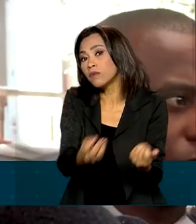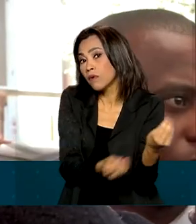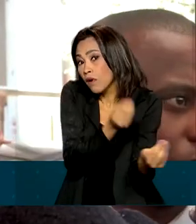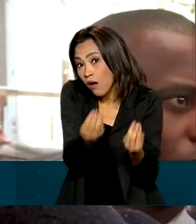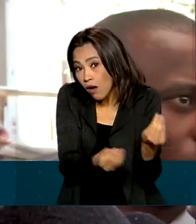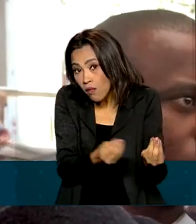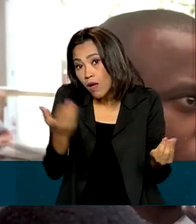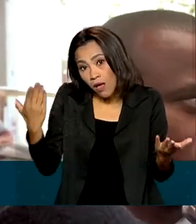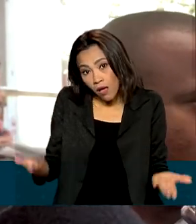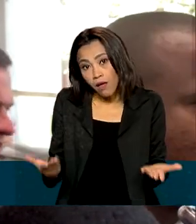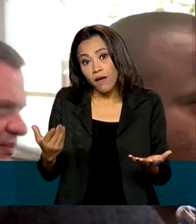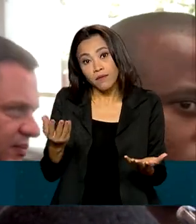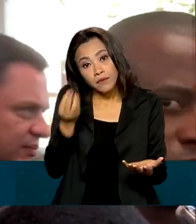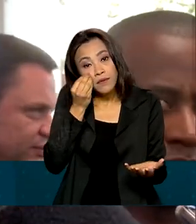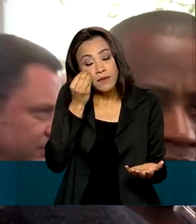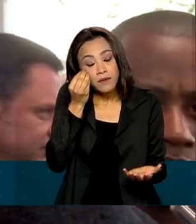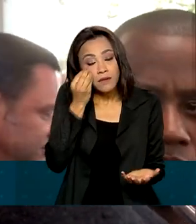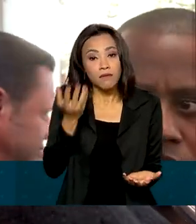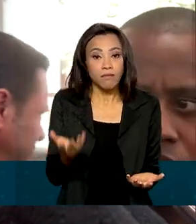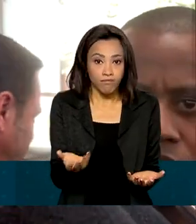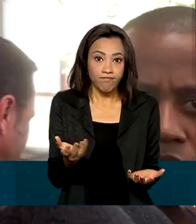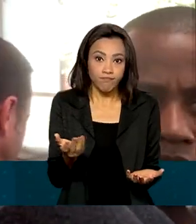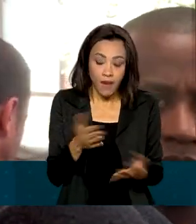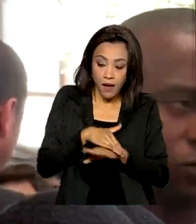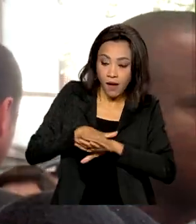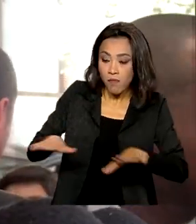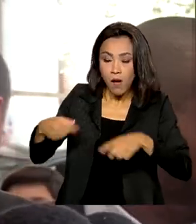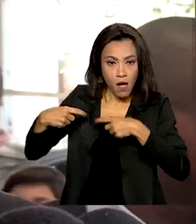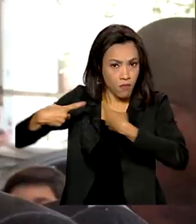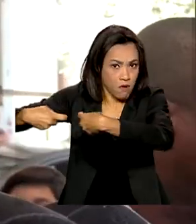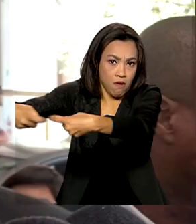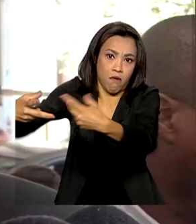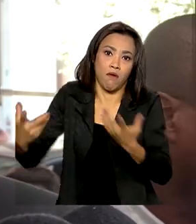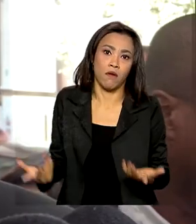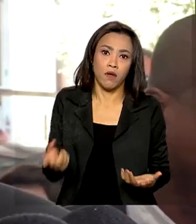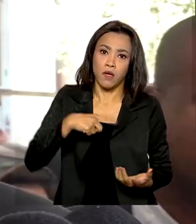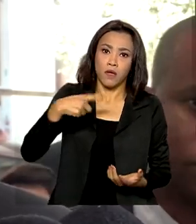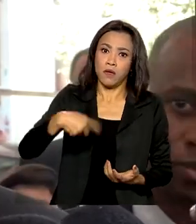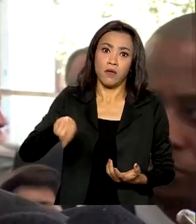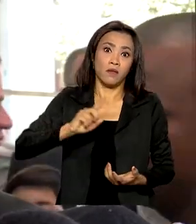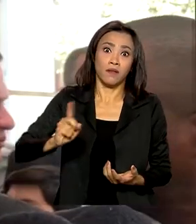Uma guerra tem que tentar acabar com ela e não aumentar a temperatura.